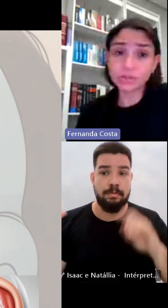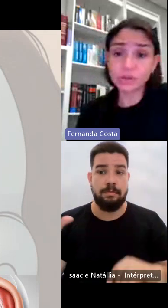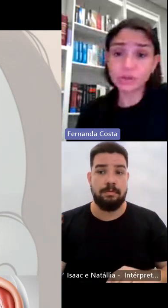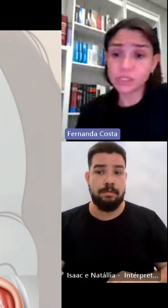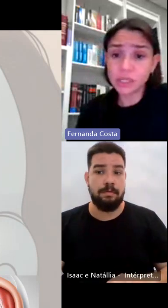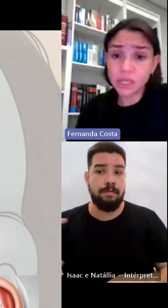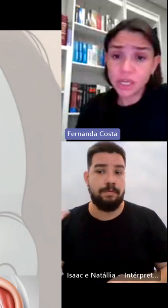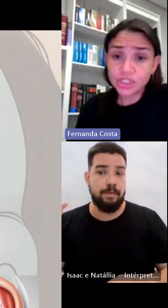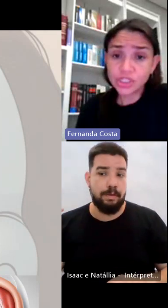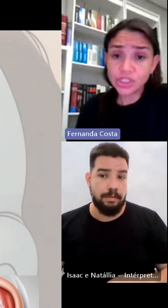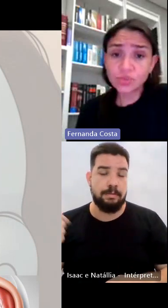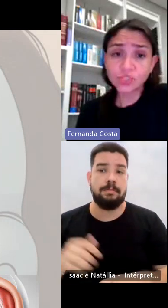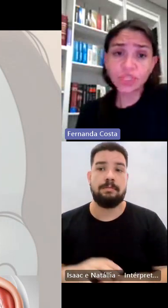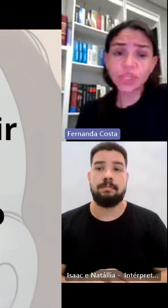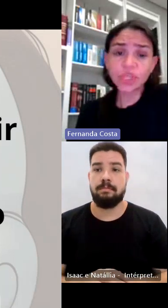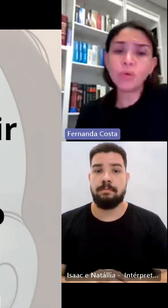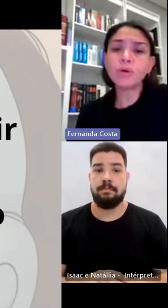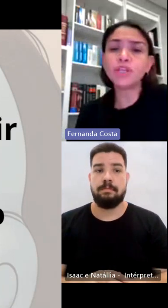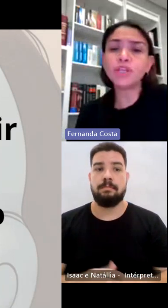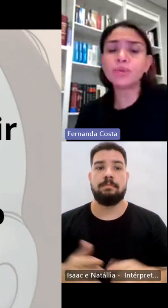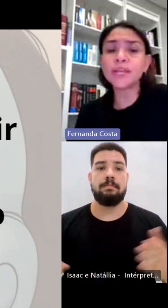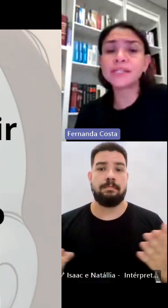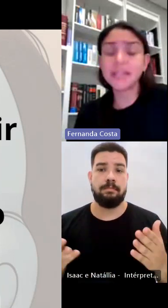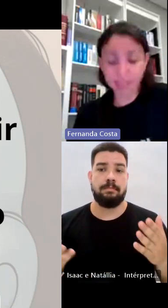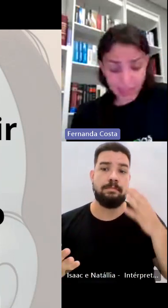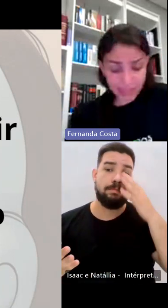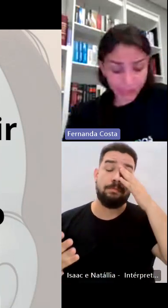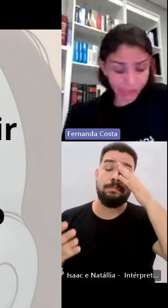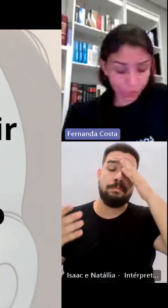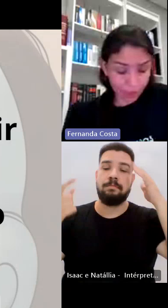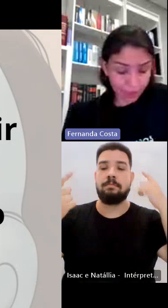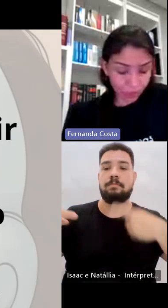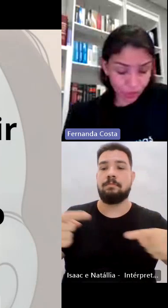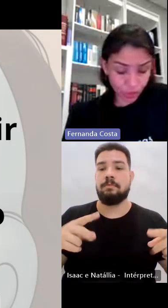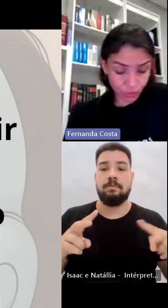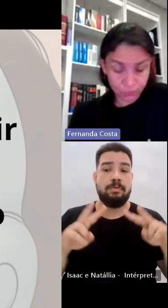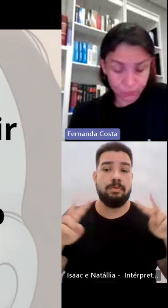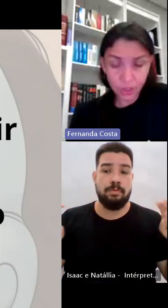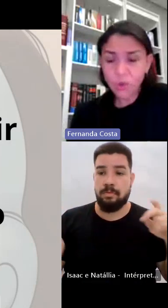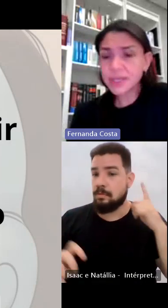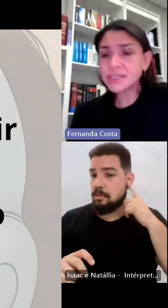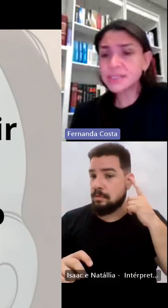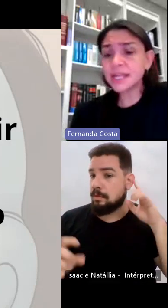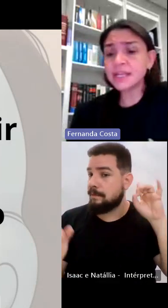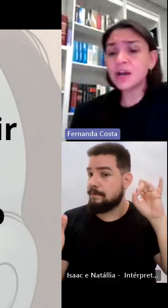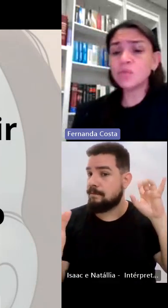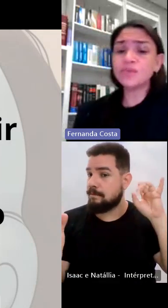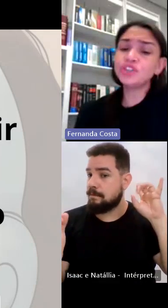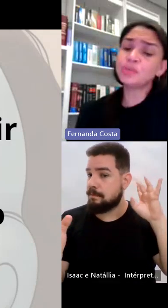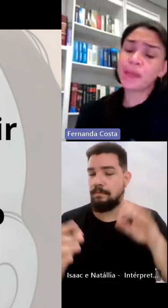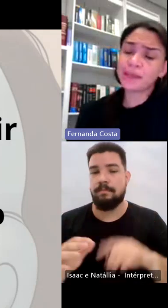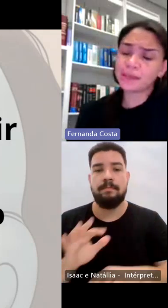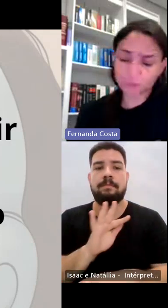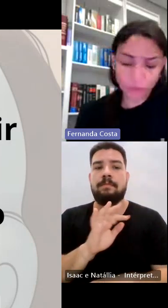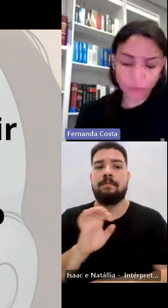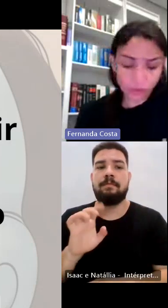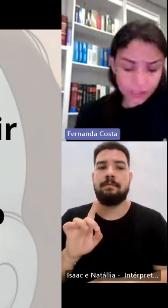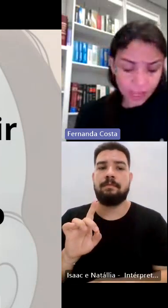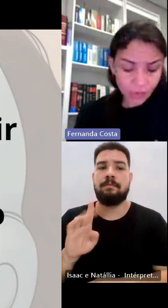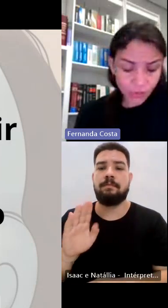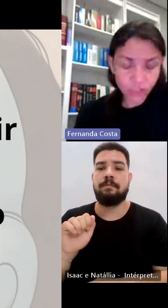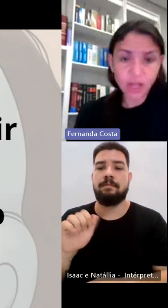ponto, nós vamos discutir um pouquinho do que seria esse feedback auditivo. O que seria um feedback?